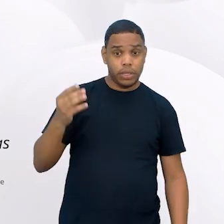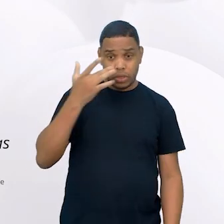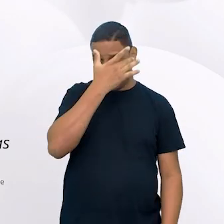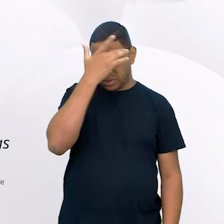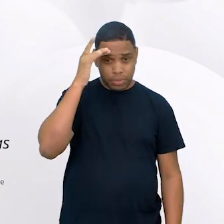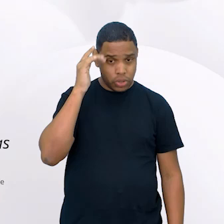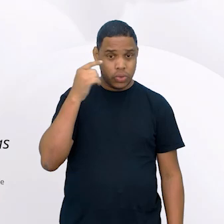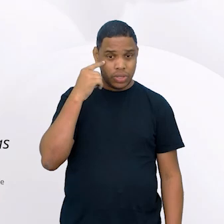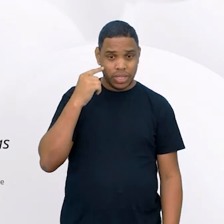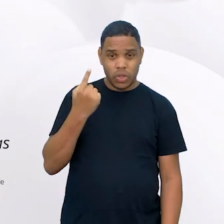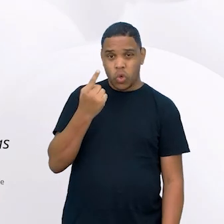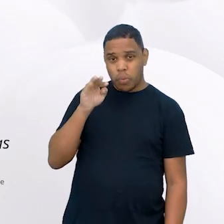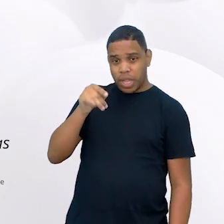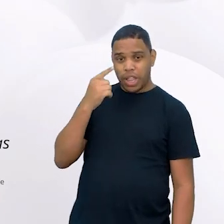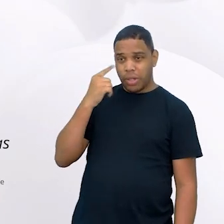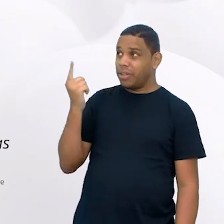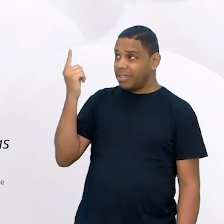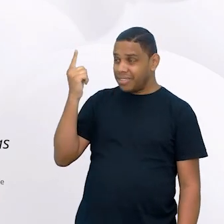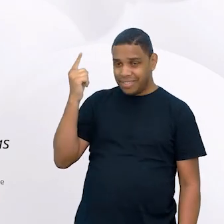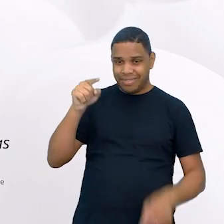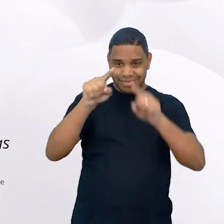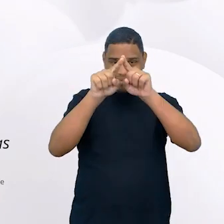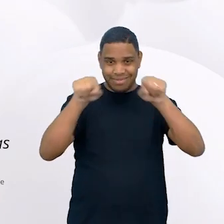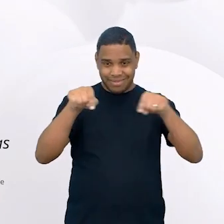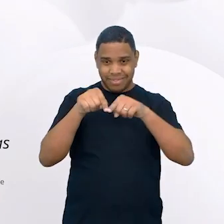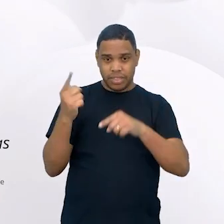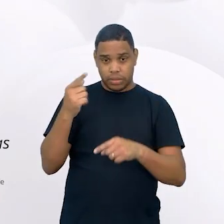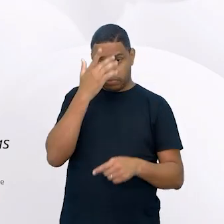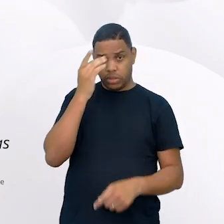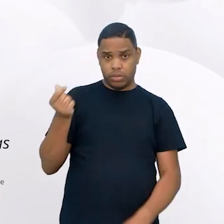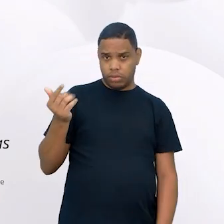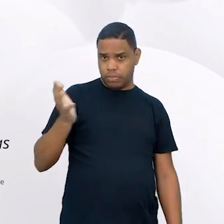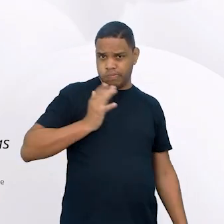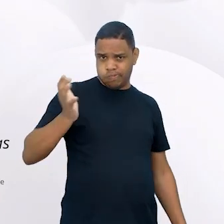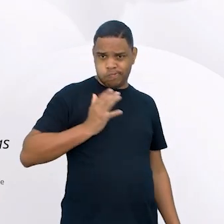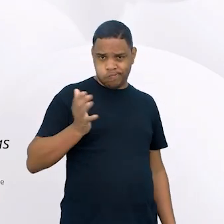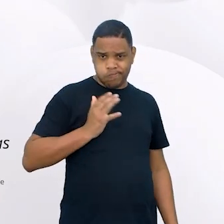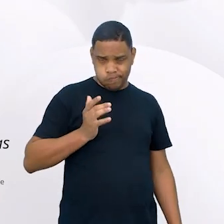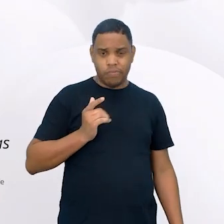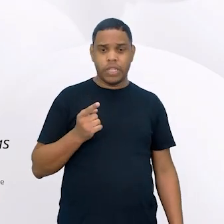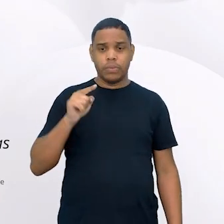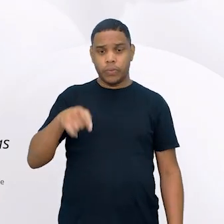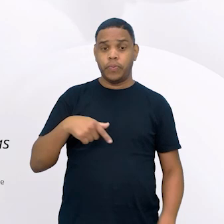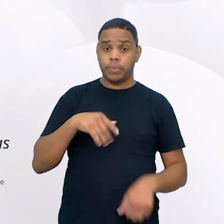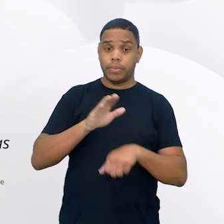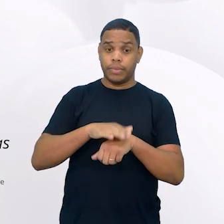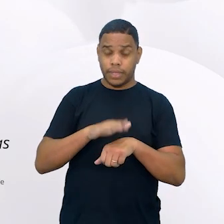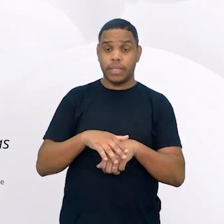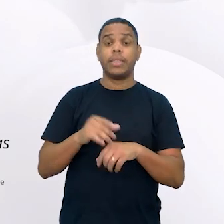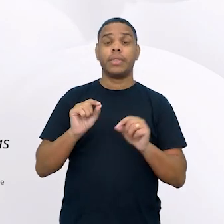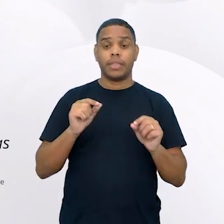da cadeia em termos de poder aquisitivo e capacidade de consumo é responsável pela